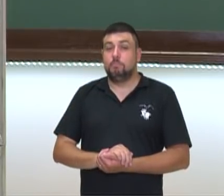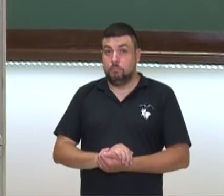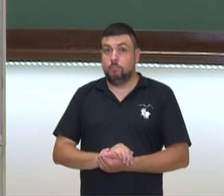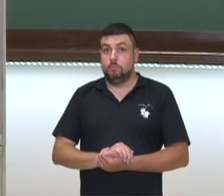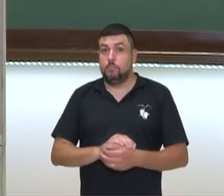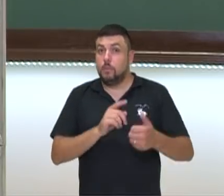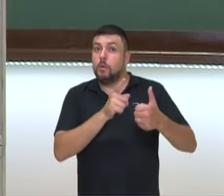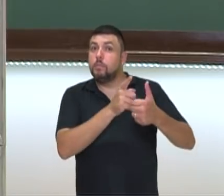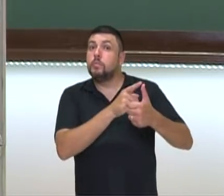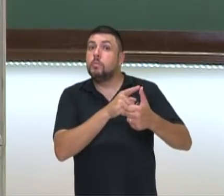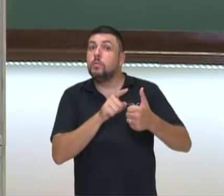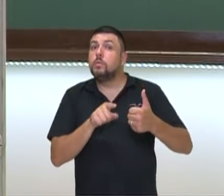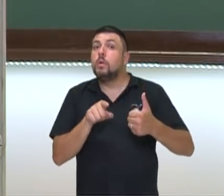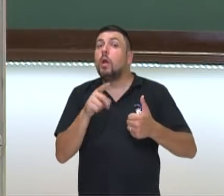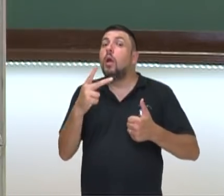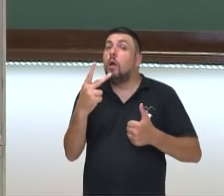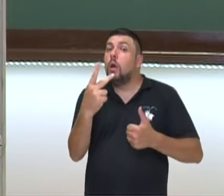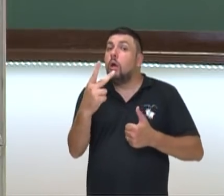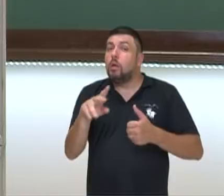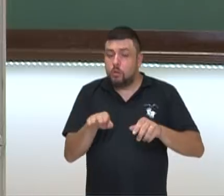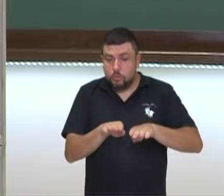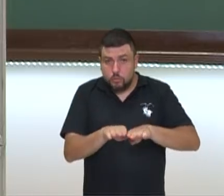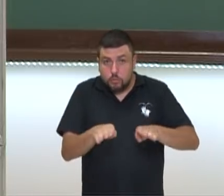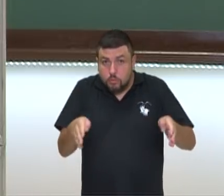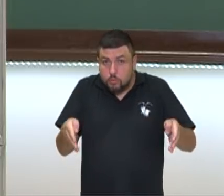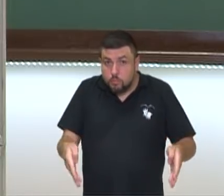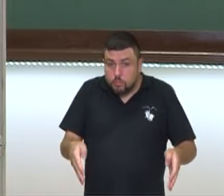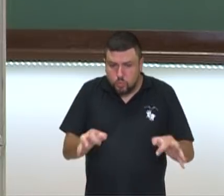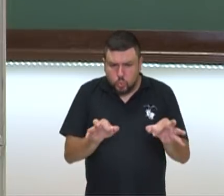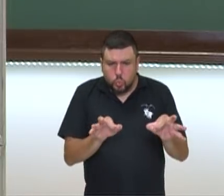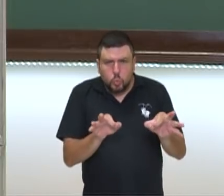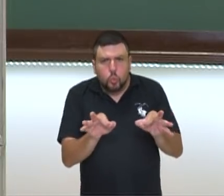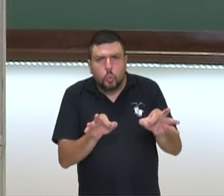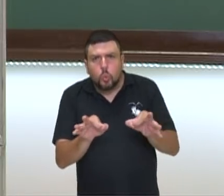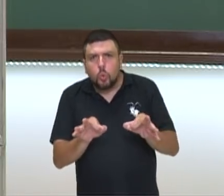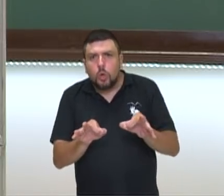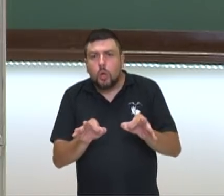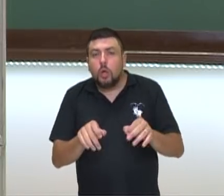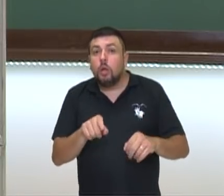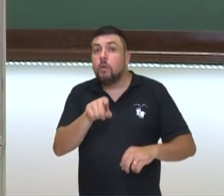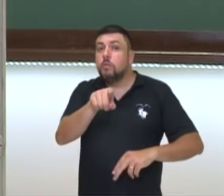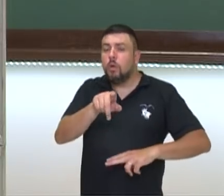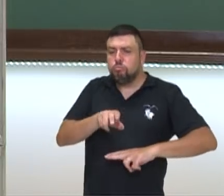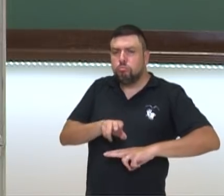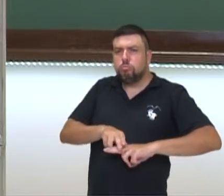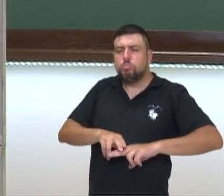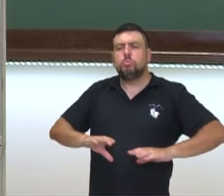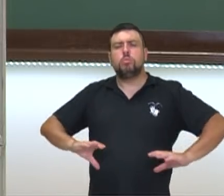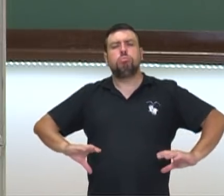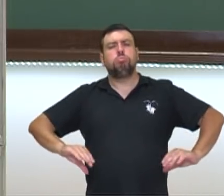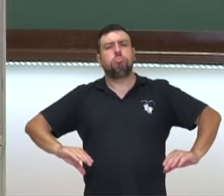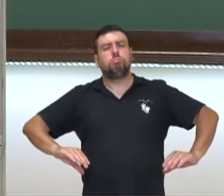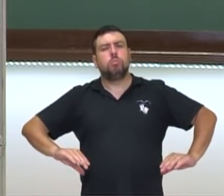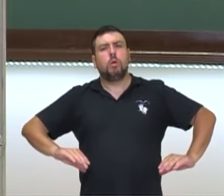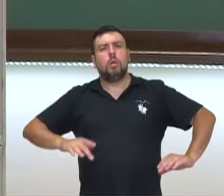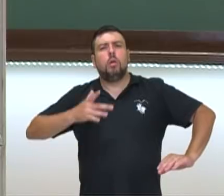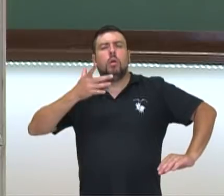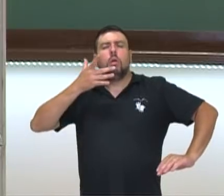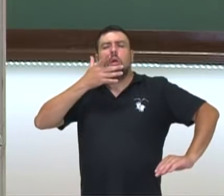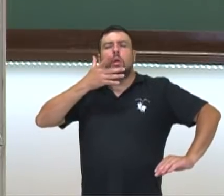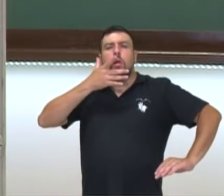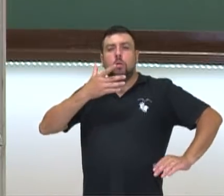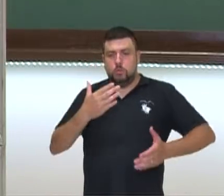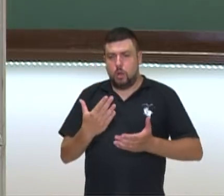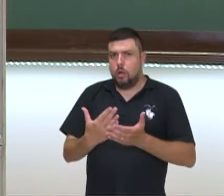organizem aí a mesa de vocês, procurem um lugar bem confortável, tá ok? Peguem o caderno, peguem o